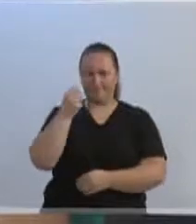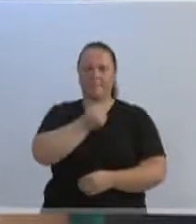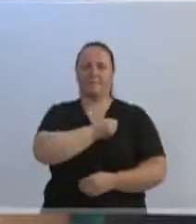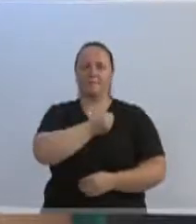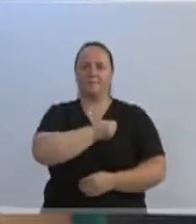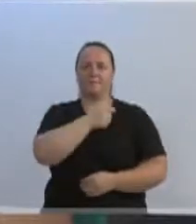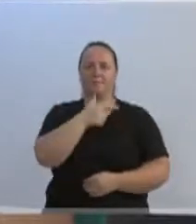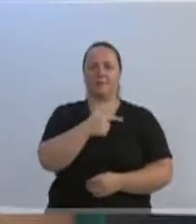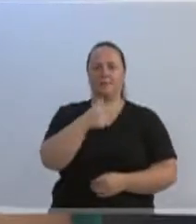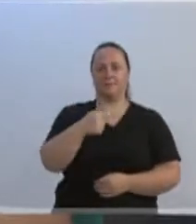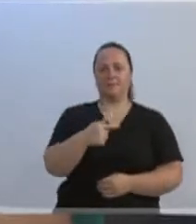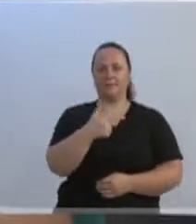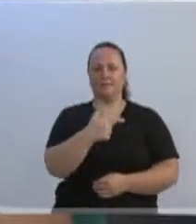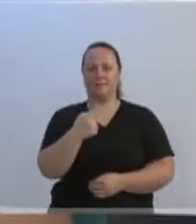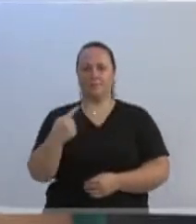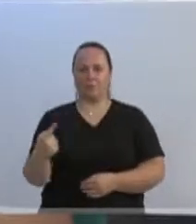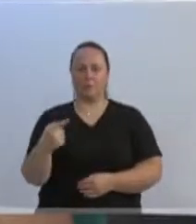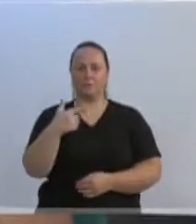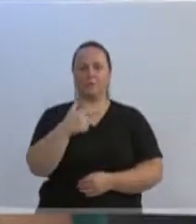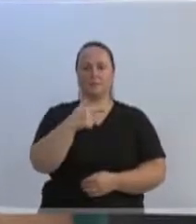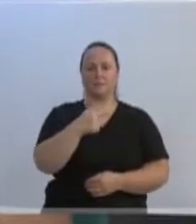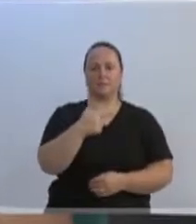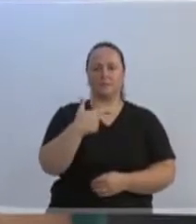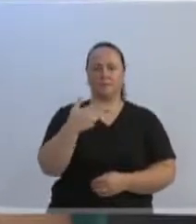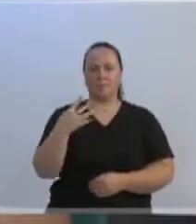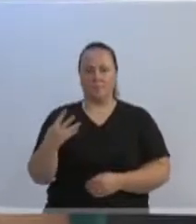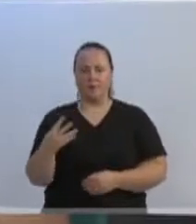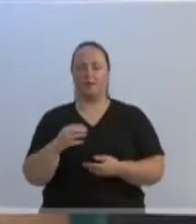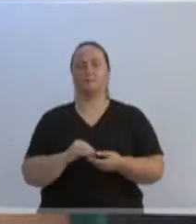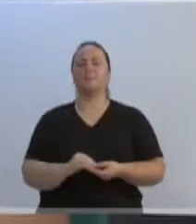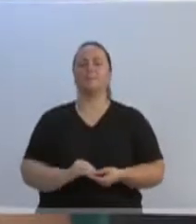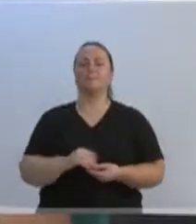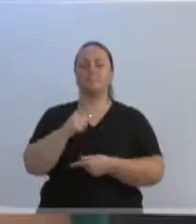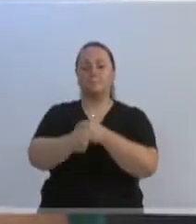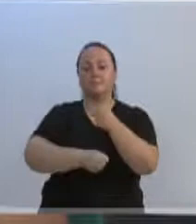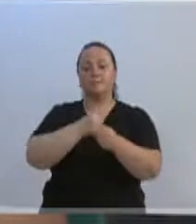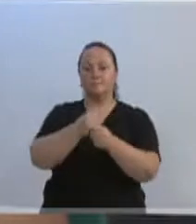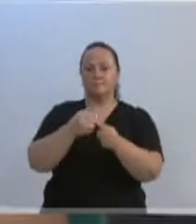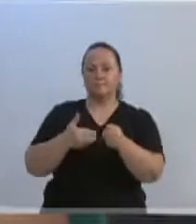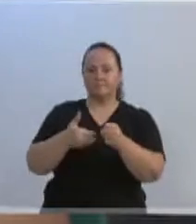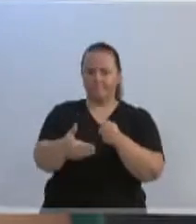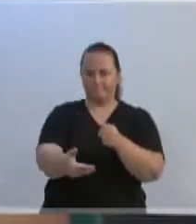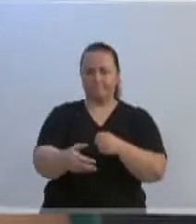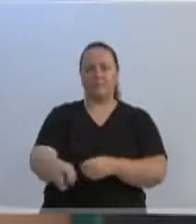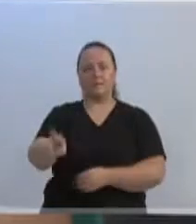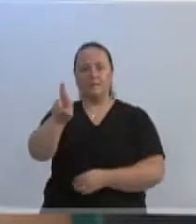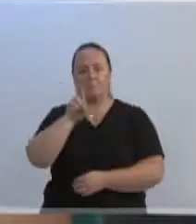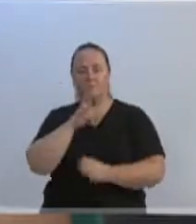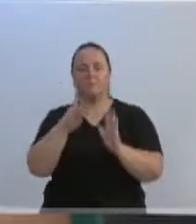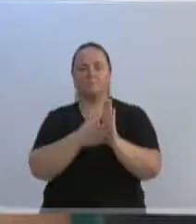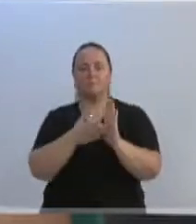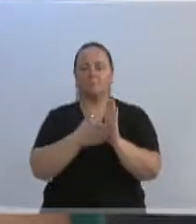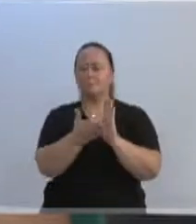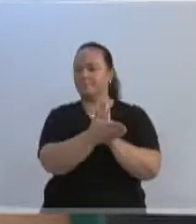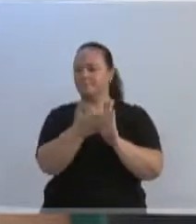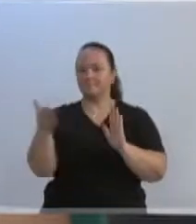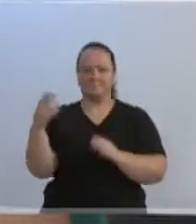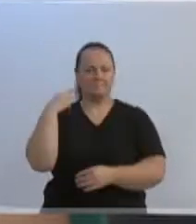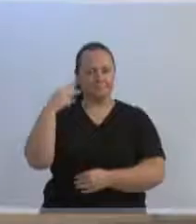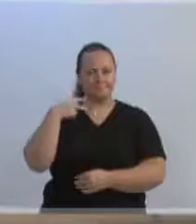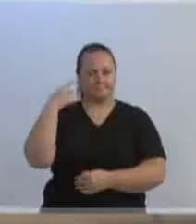1 724 730 setecentos e trinta e um de 2017 em resposta a proposições dos senhores vereadores